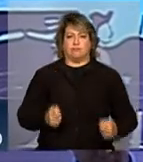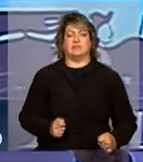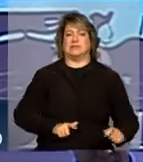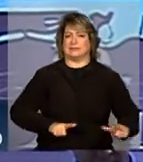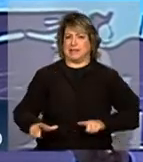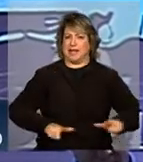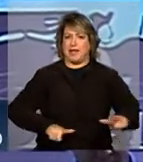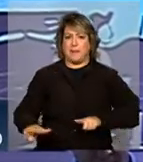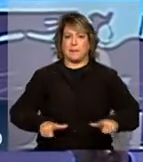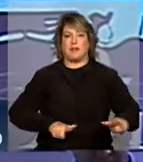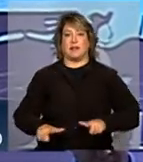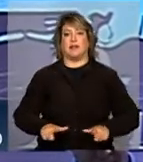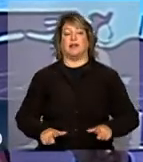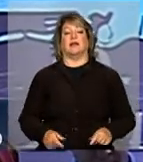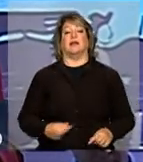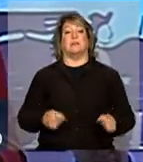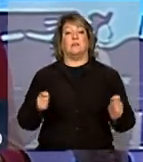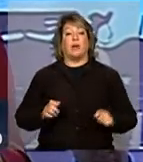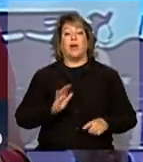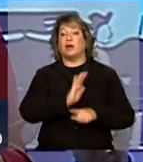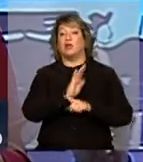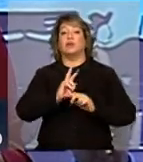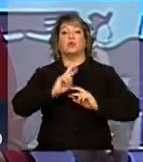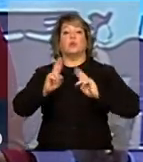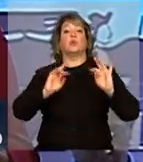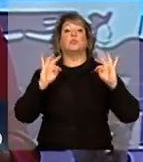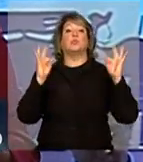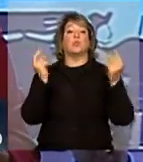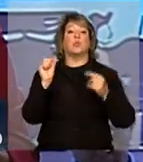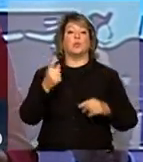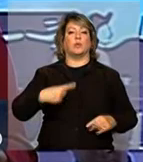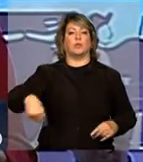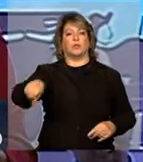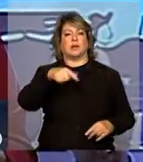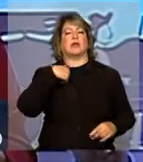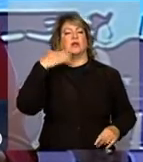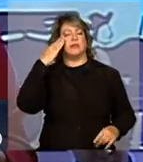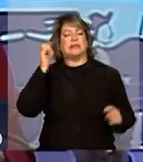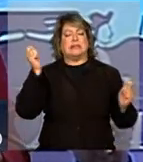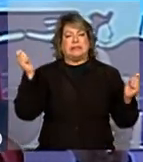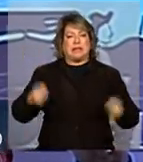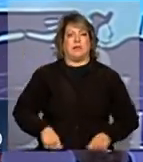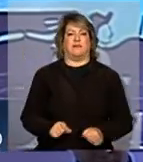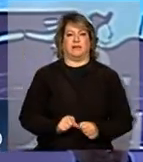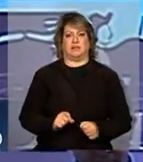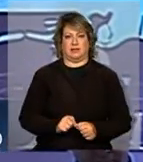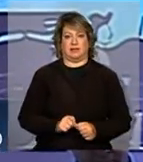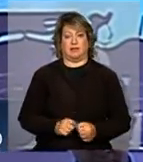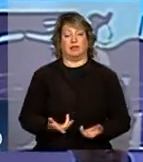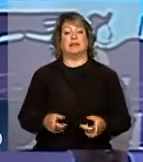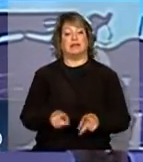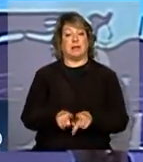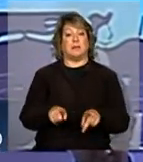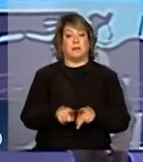não puder atender a tudo aquilo que eu sei que é possível. E